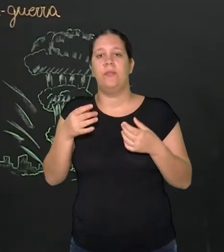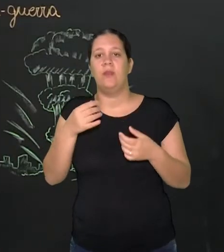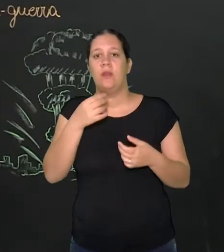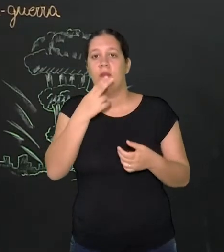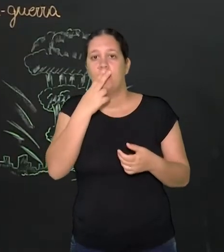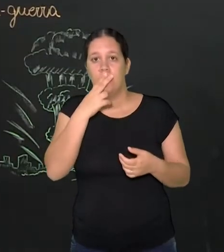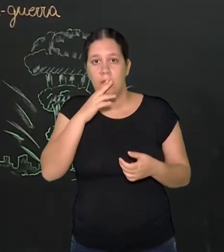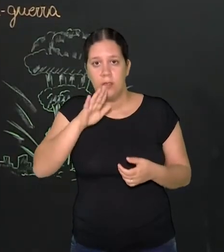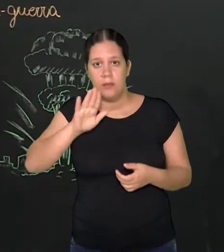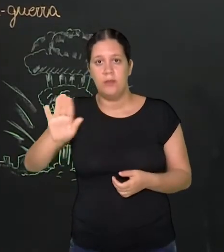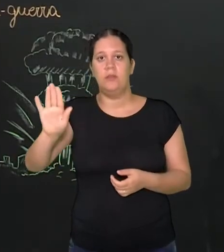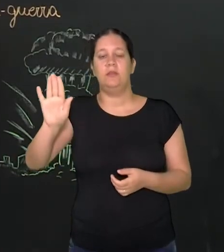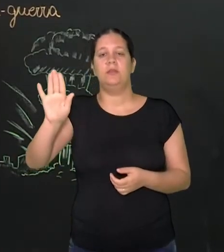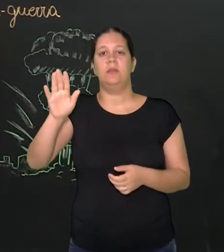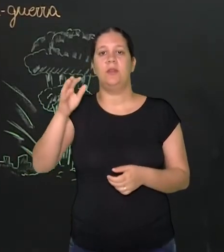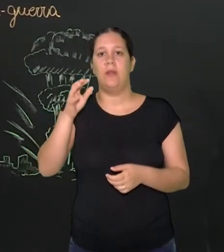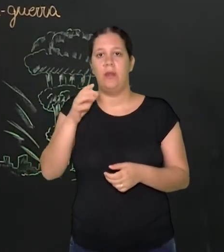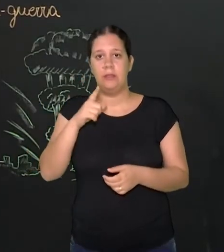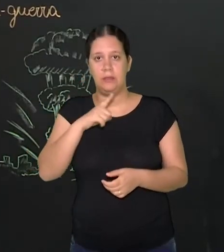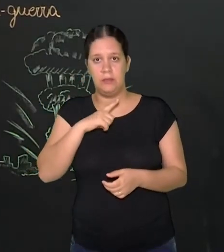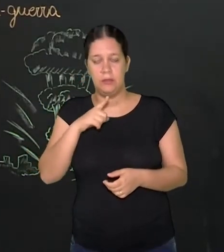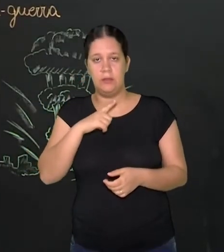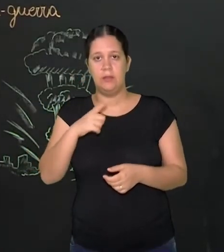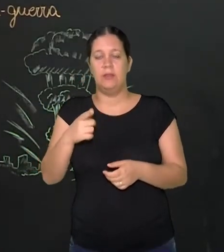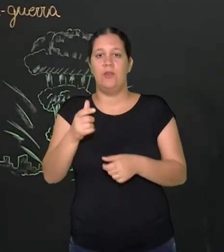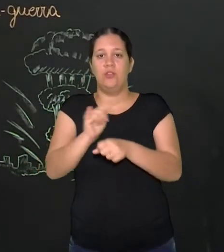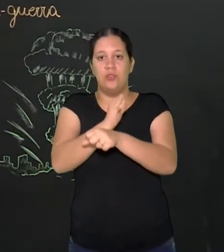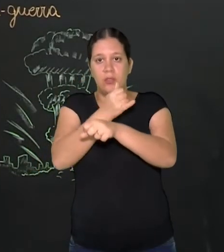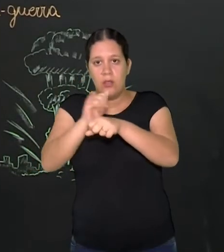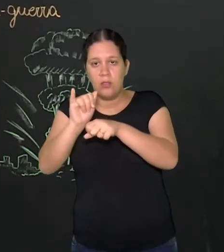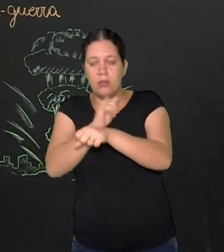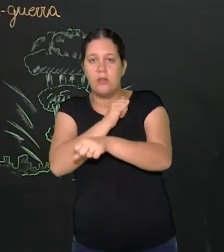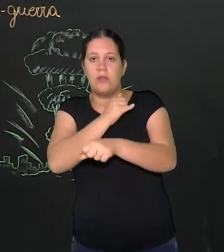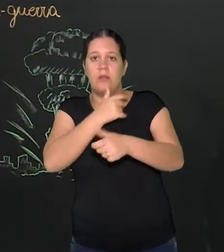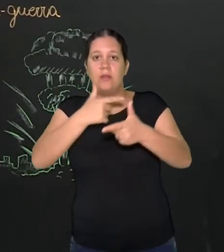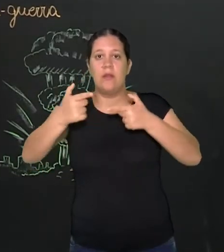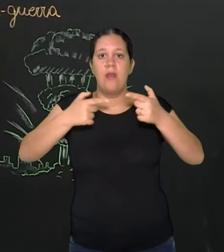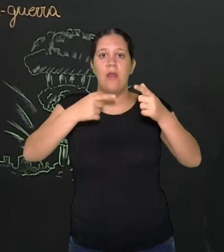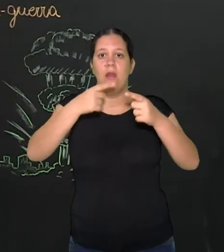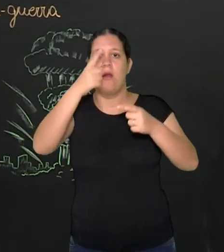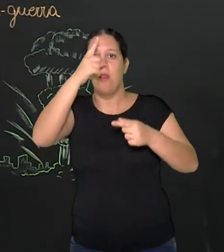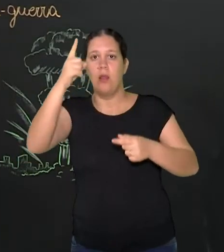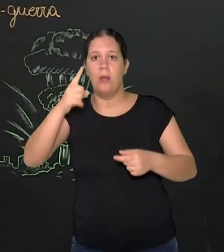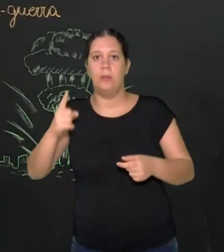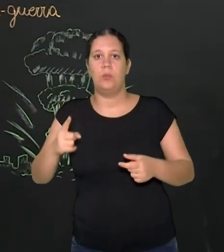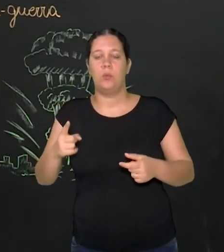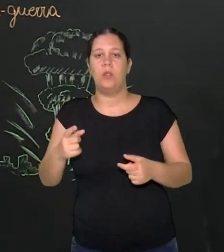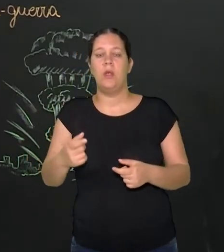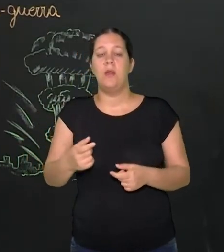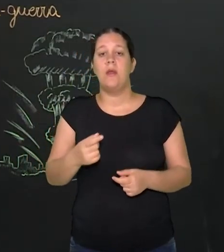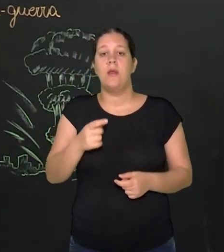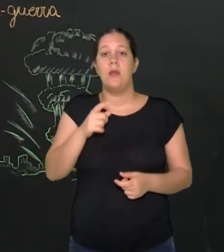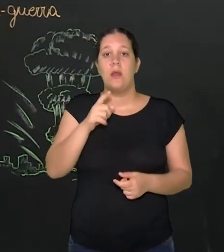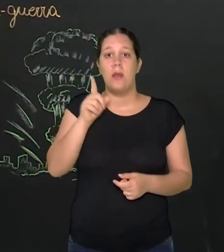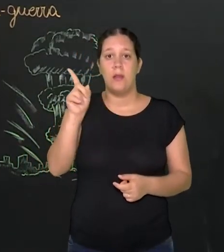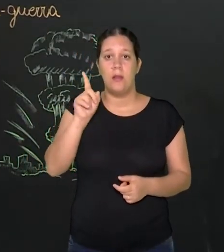conflito, Hitler apela para uma tática que ficaria conhecida como Guerra Relâmpago, que consistia mais ou menos no